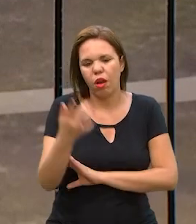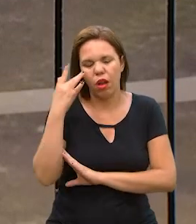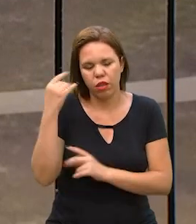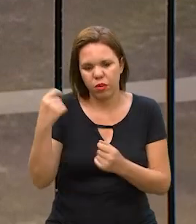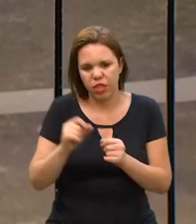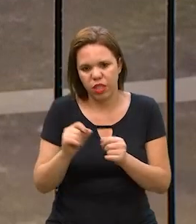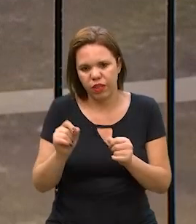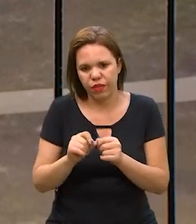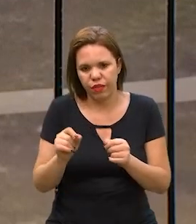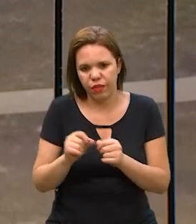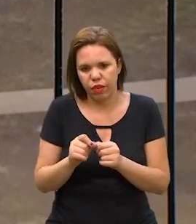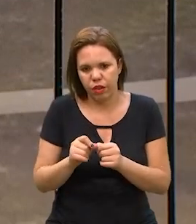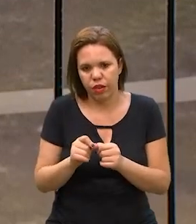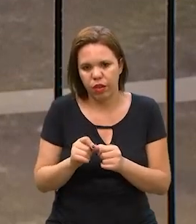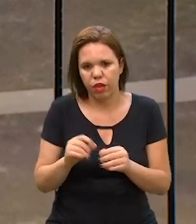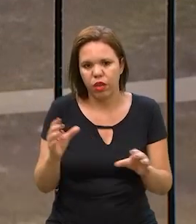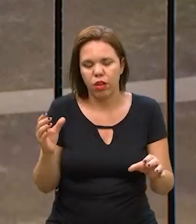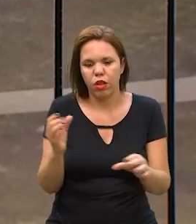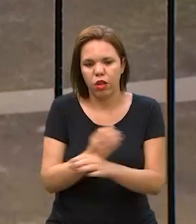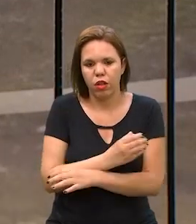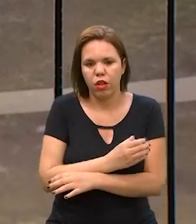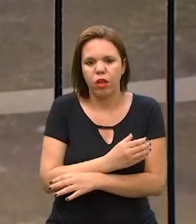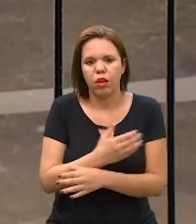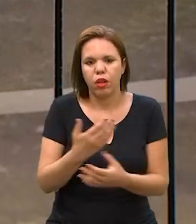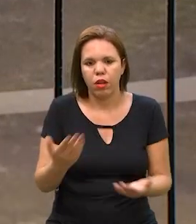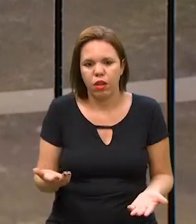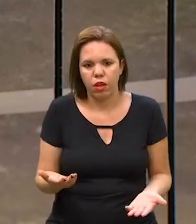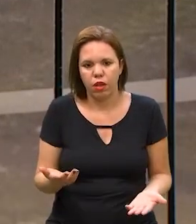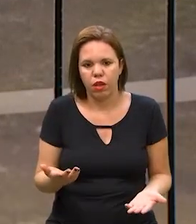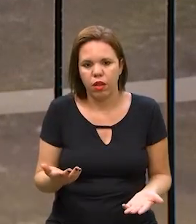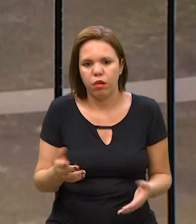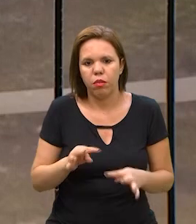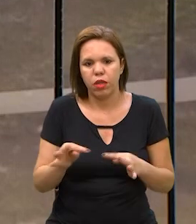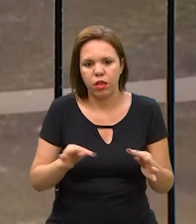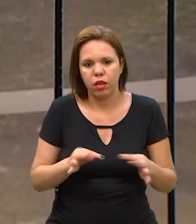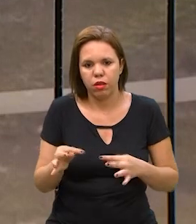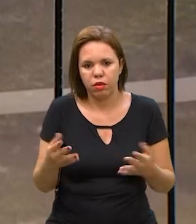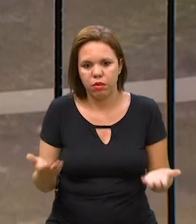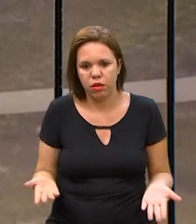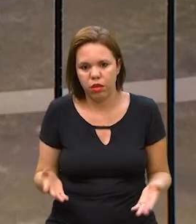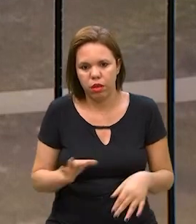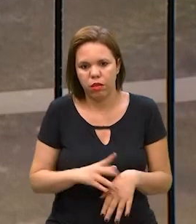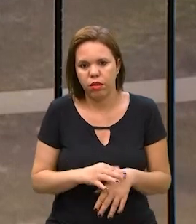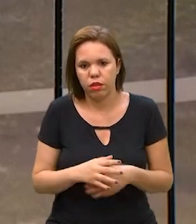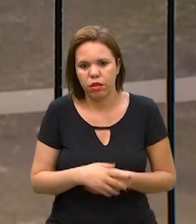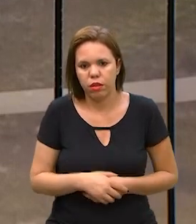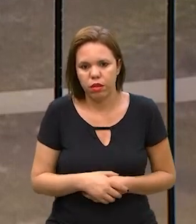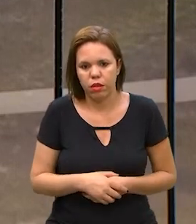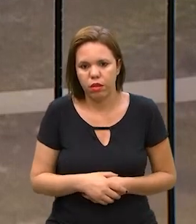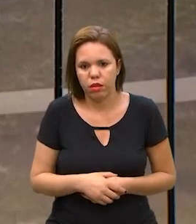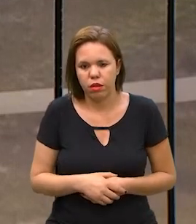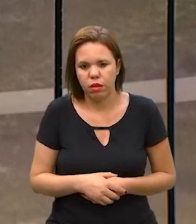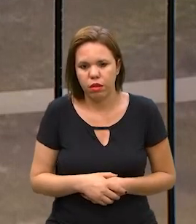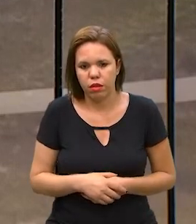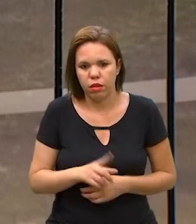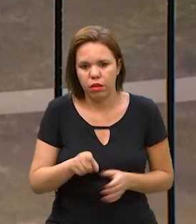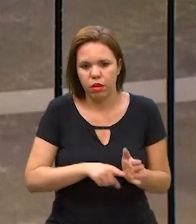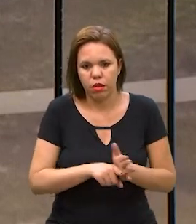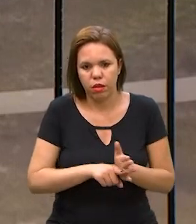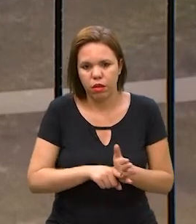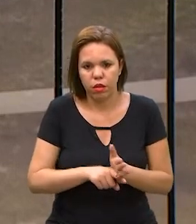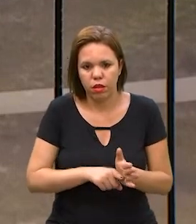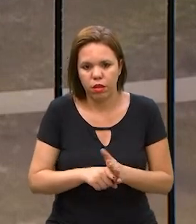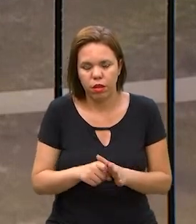acham que deveriam ter feito exames complementares para prevenir a doença.